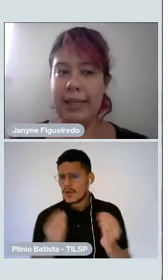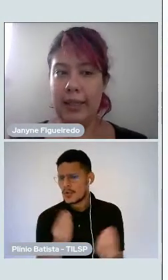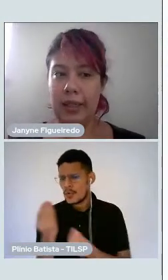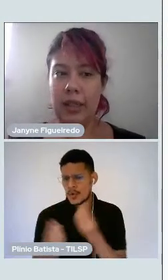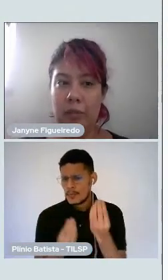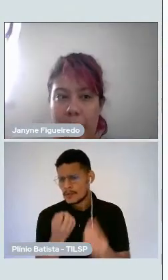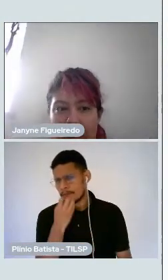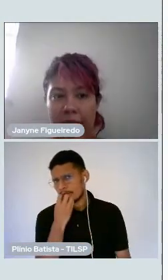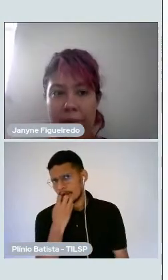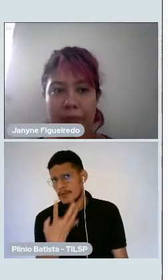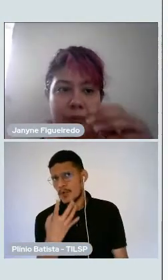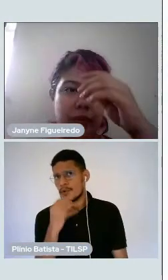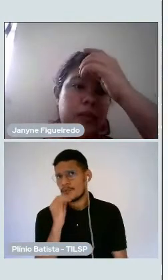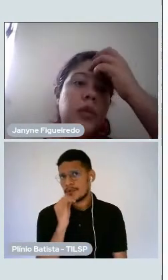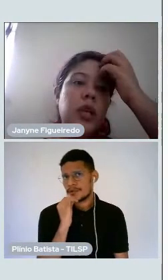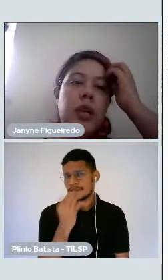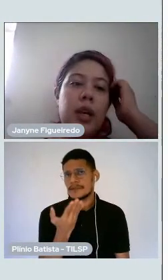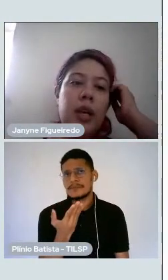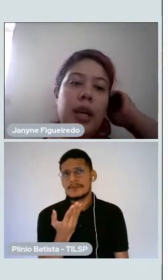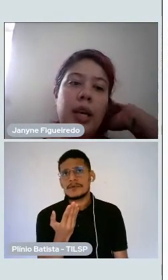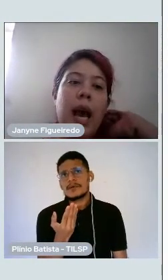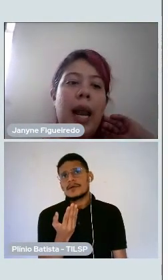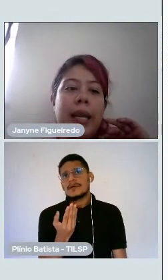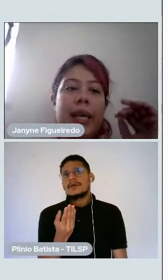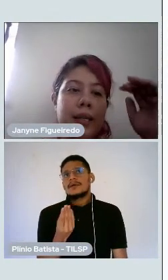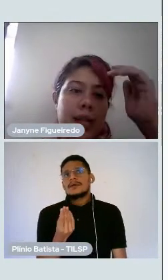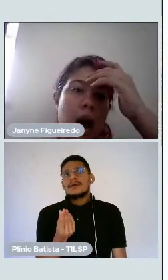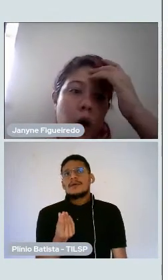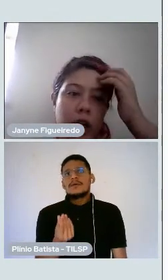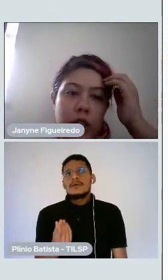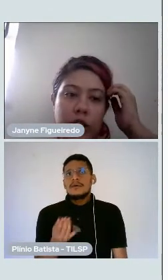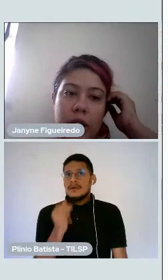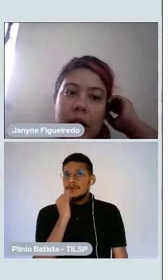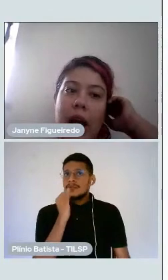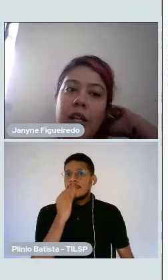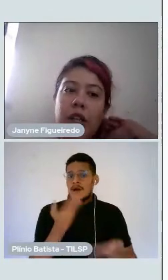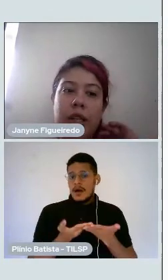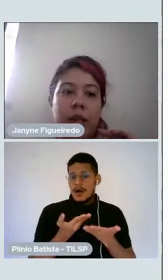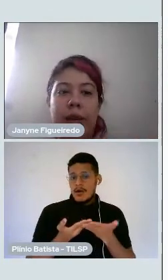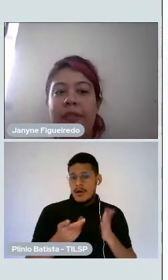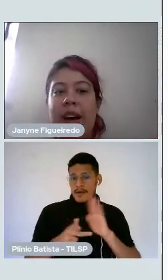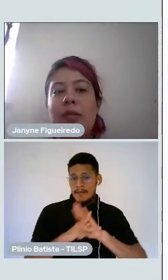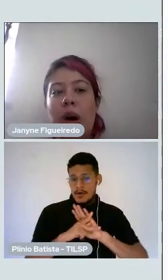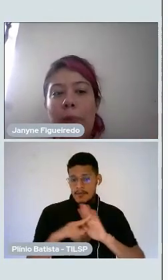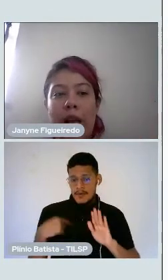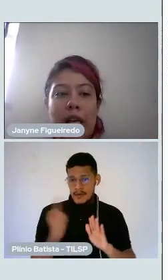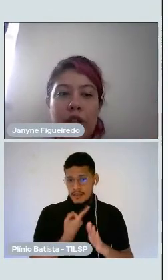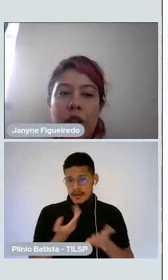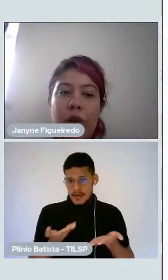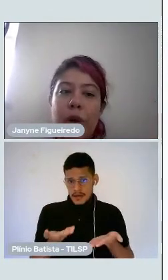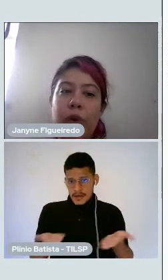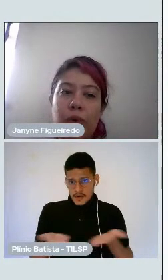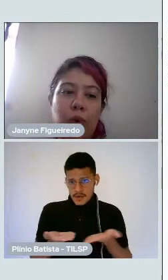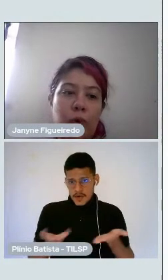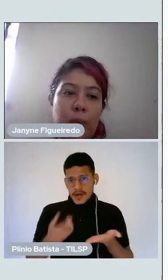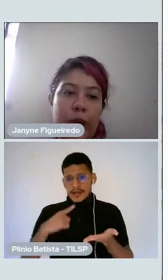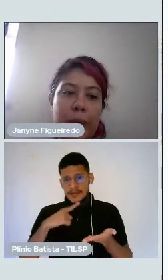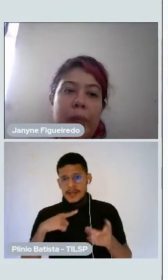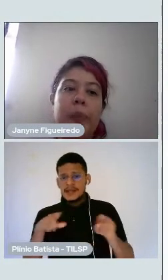acham interessante também que, além das aulas, a gente faça uma playlist